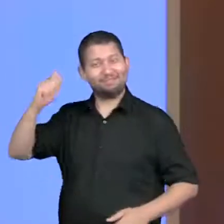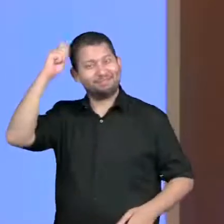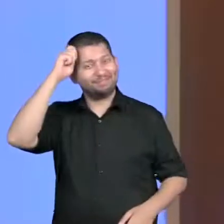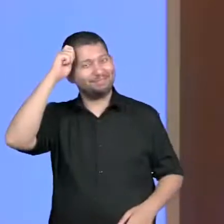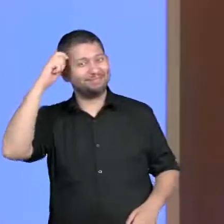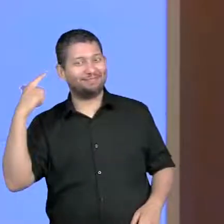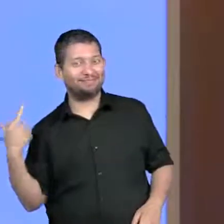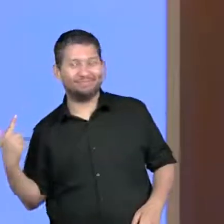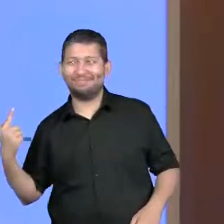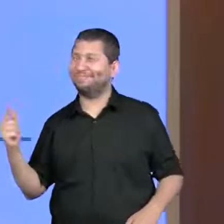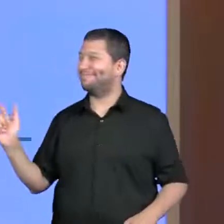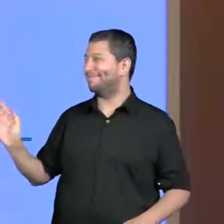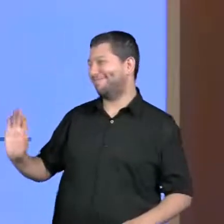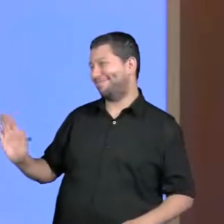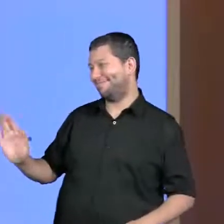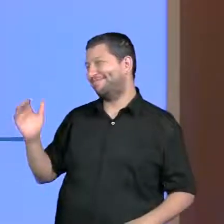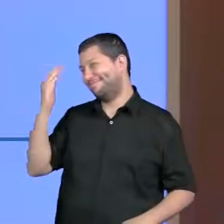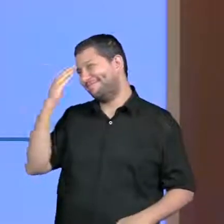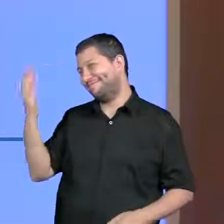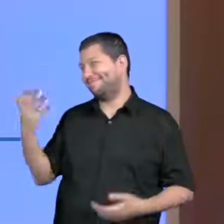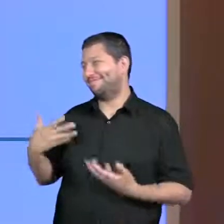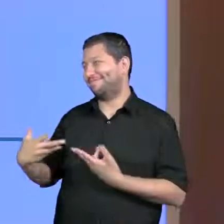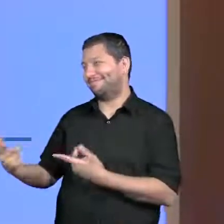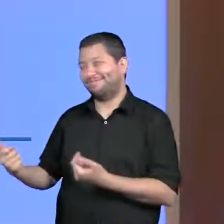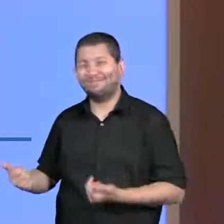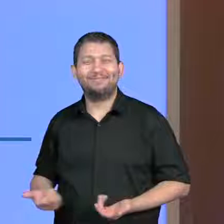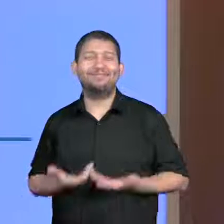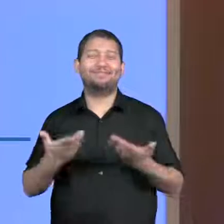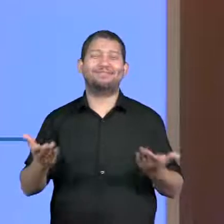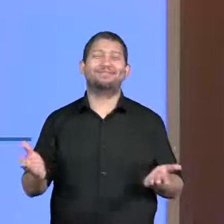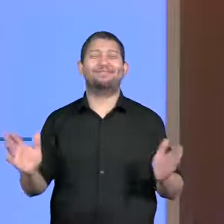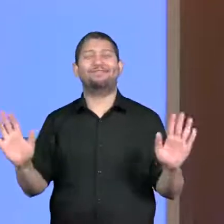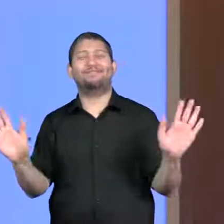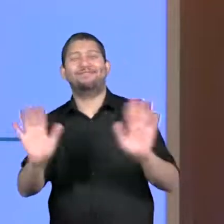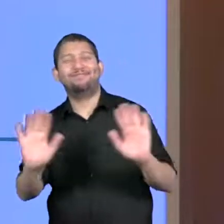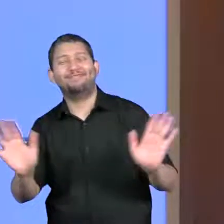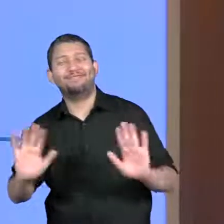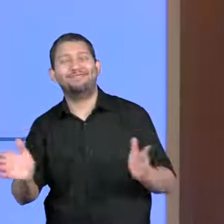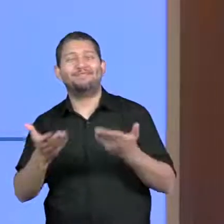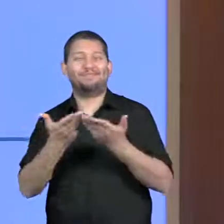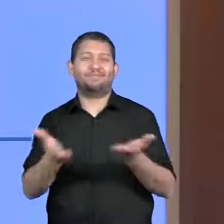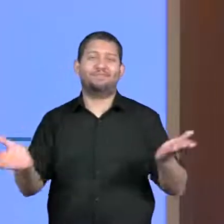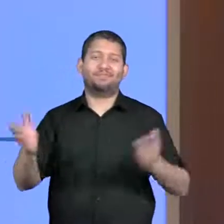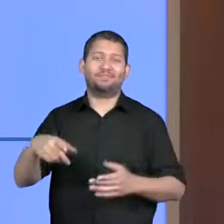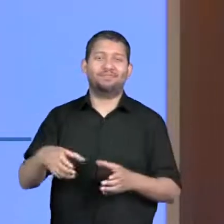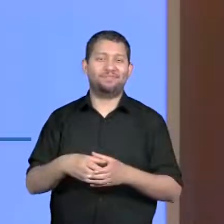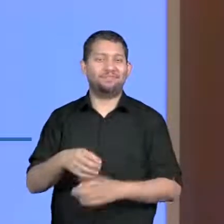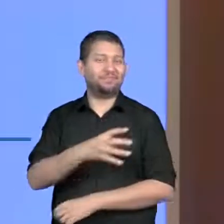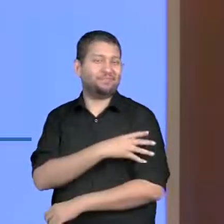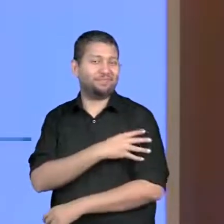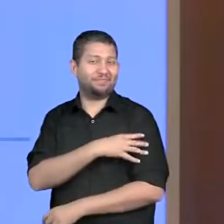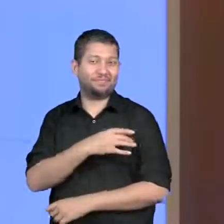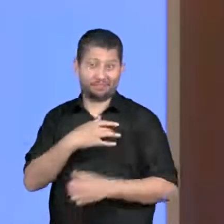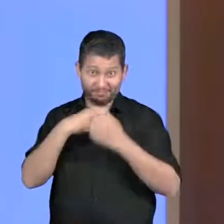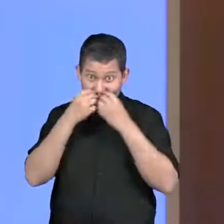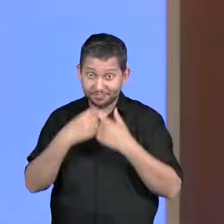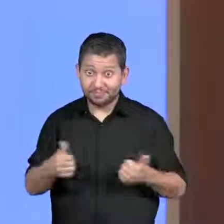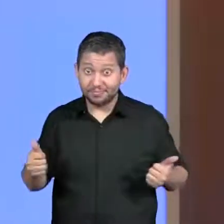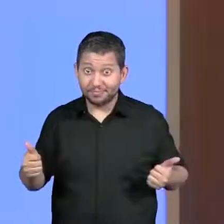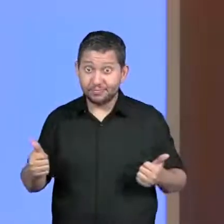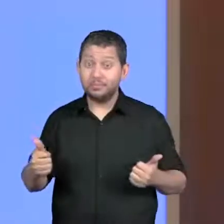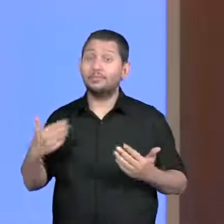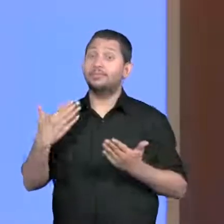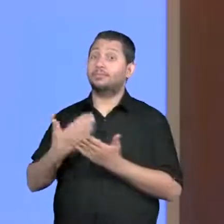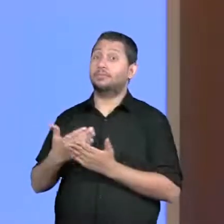Lu? Tudo bem, professor Seba, obrigado pelo convite. Olá, turminha do 4º ano, tudo bem aí com vocês? Saindo da aula